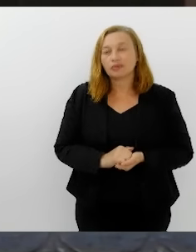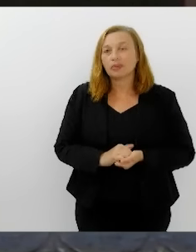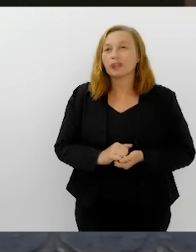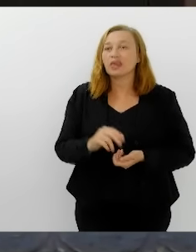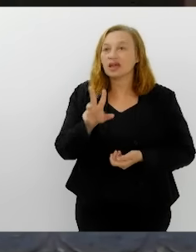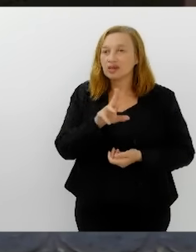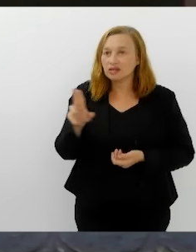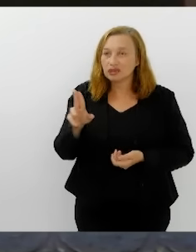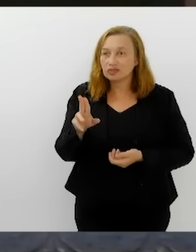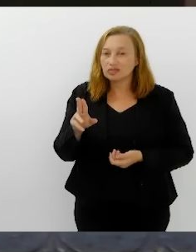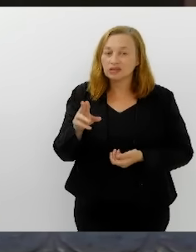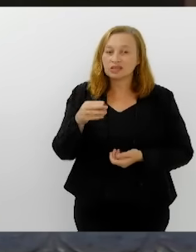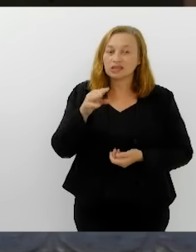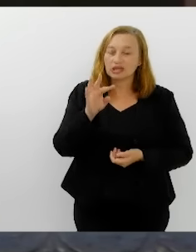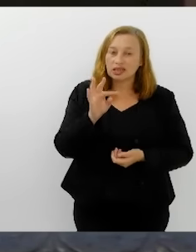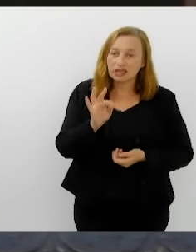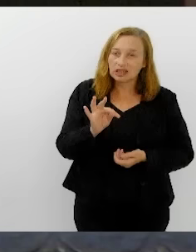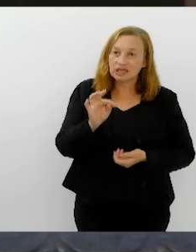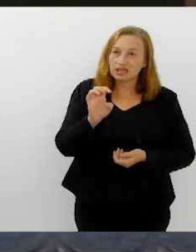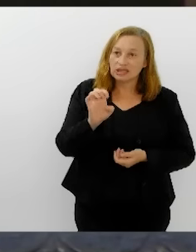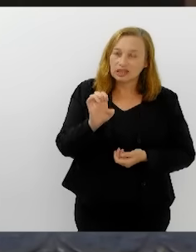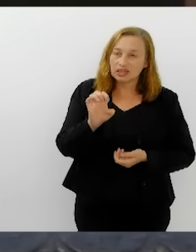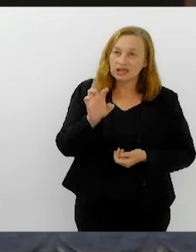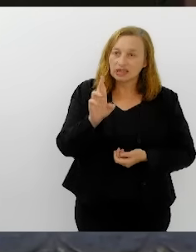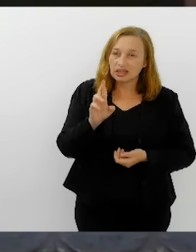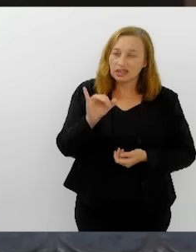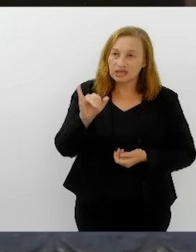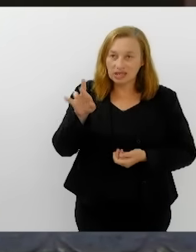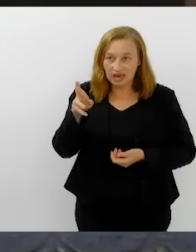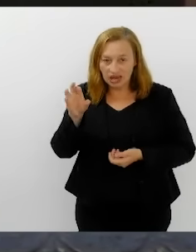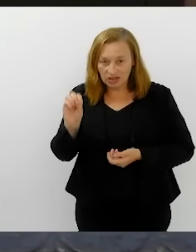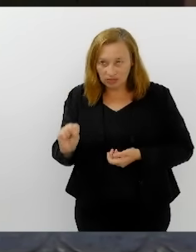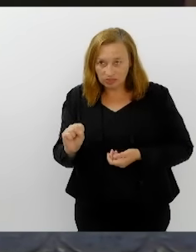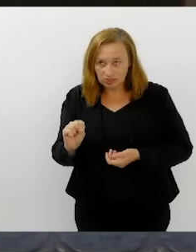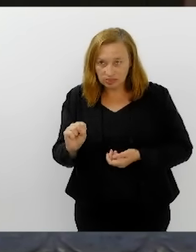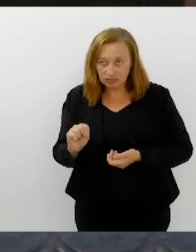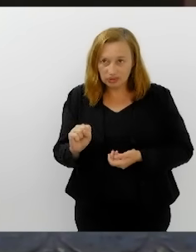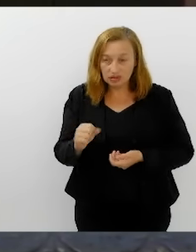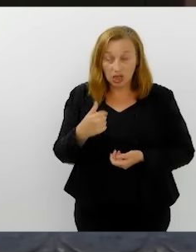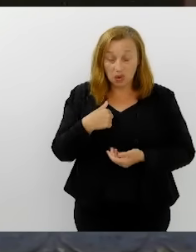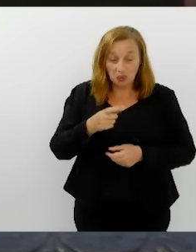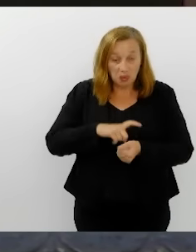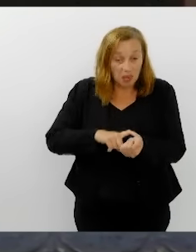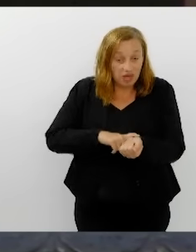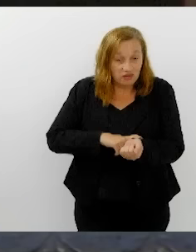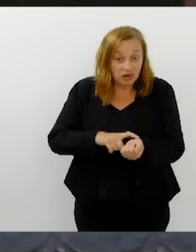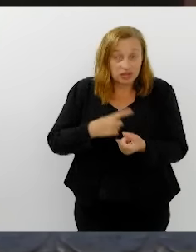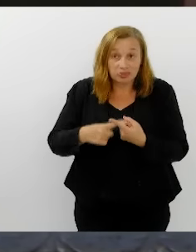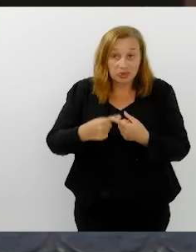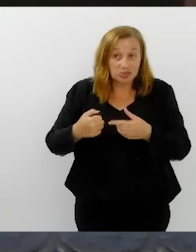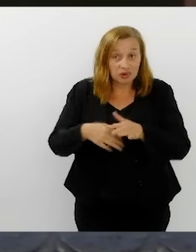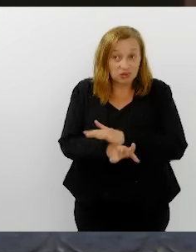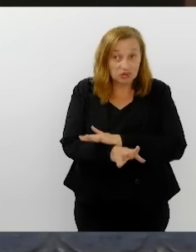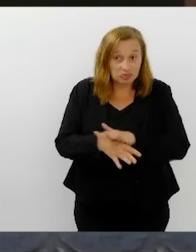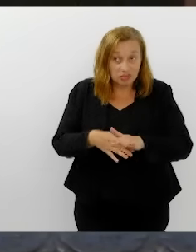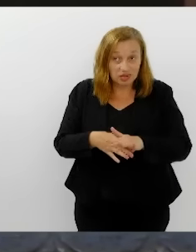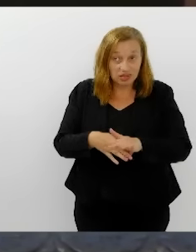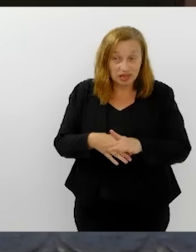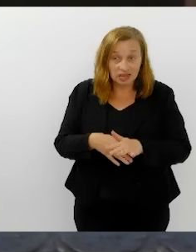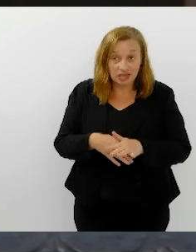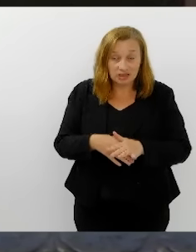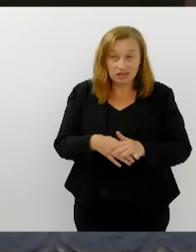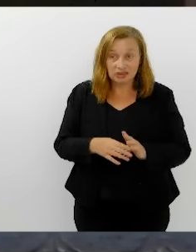dos terciários, porque eu sou terciária e hoje eu estou nervosa porque eu estou acostumada a estar como